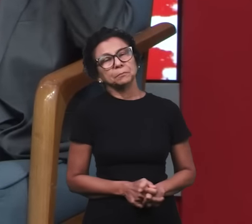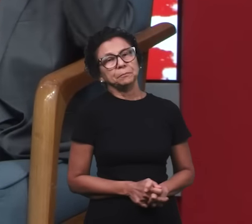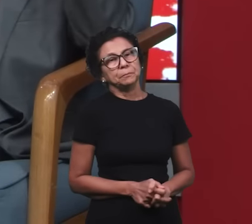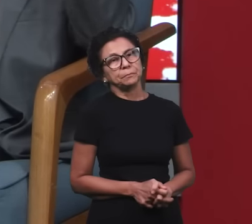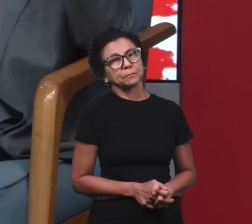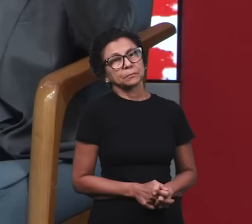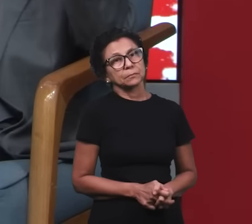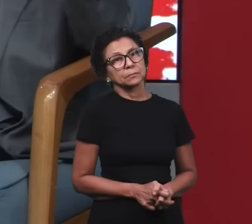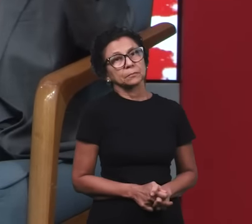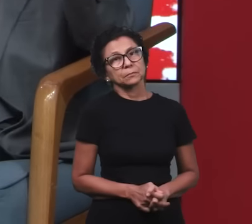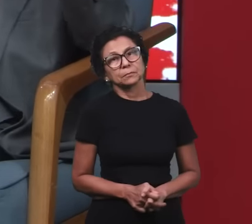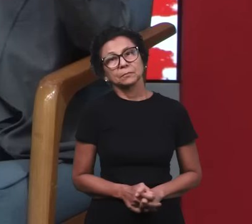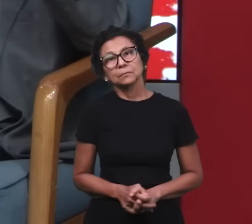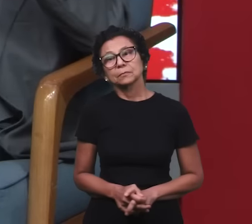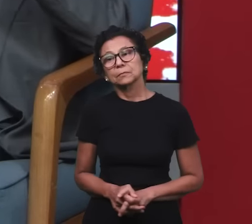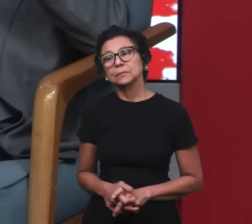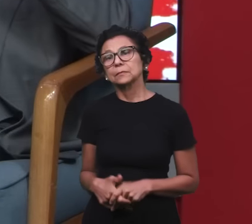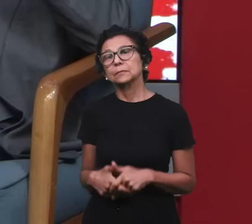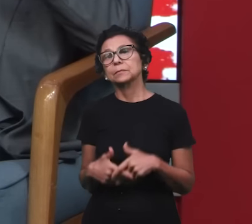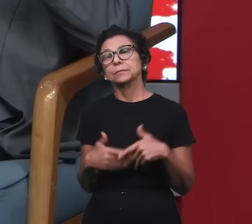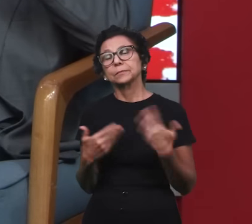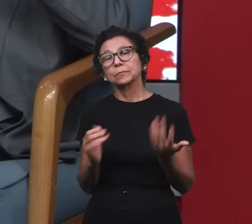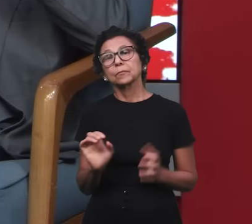qual a importância disso